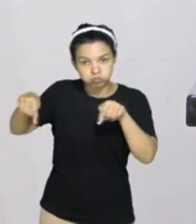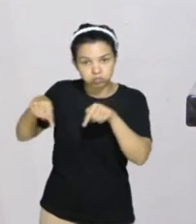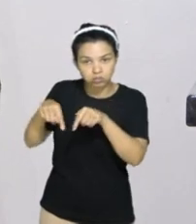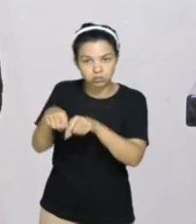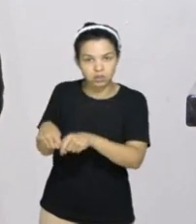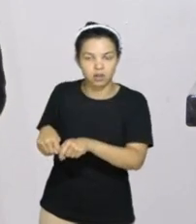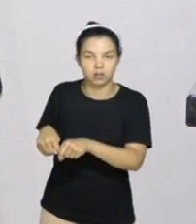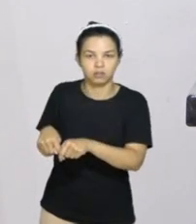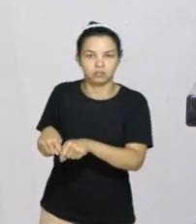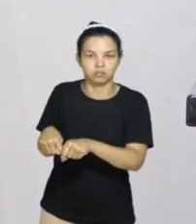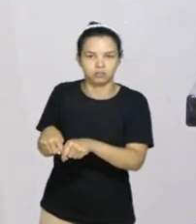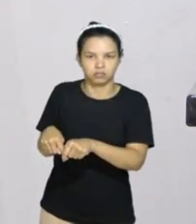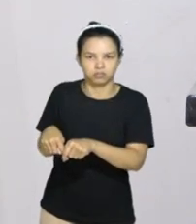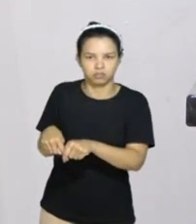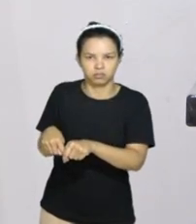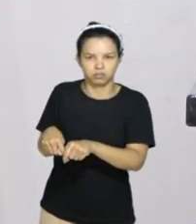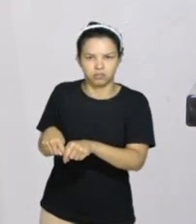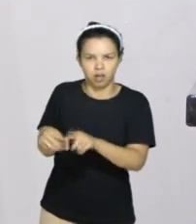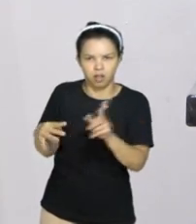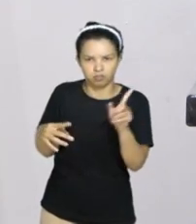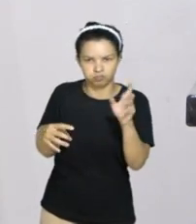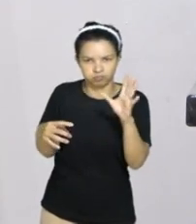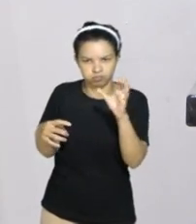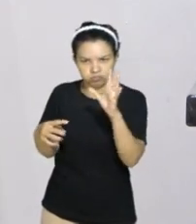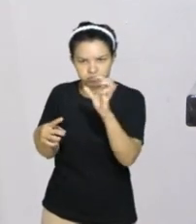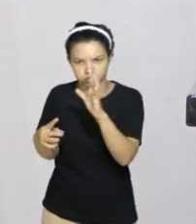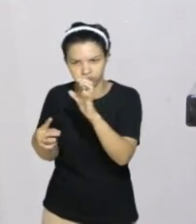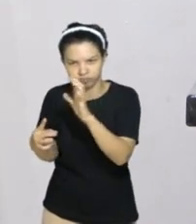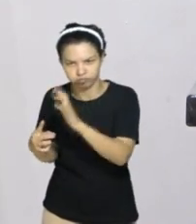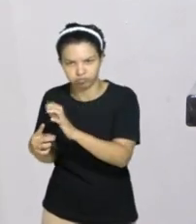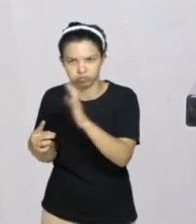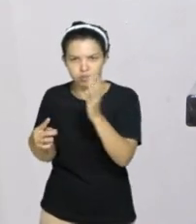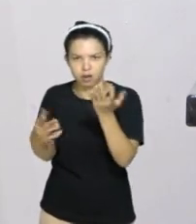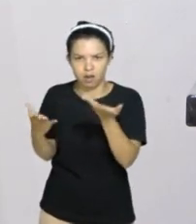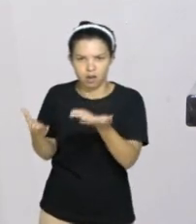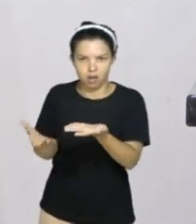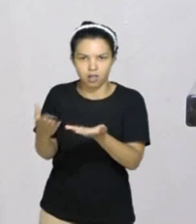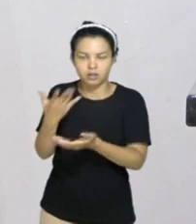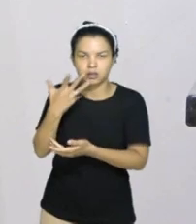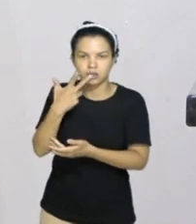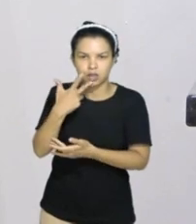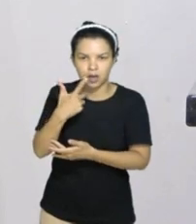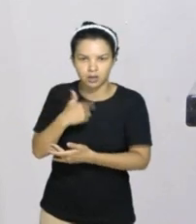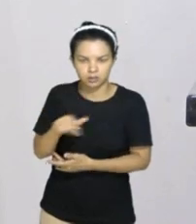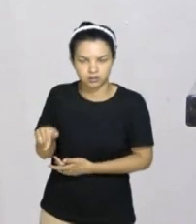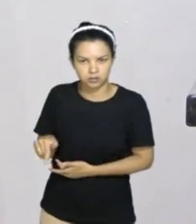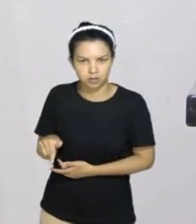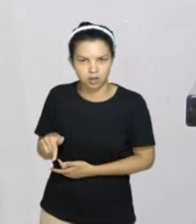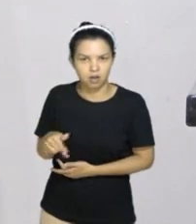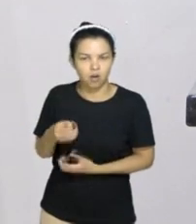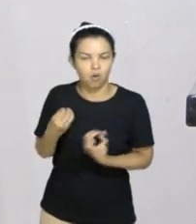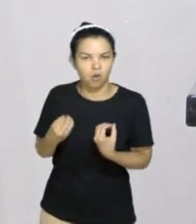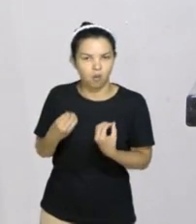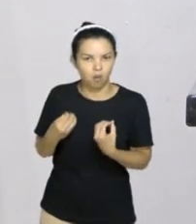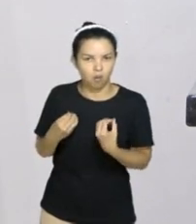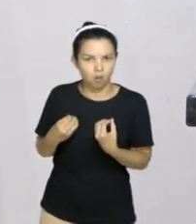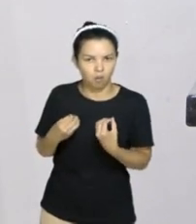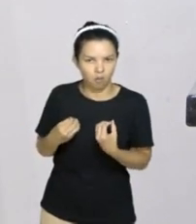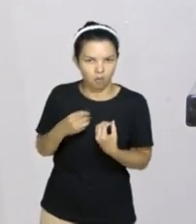a criança de forma covarde de forma mais covarde possível vai mexer com adulto